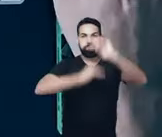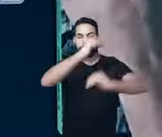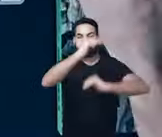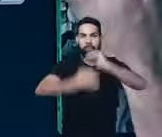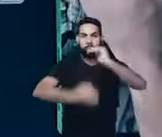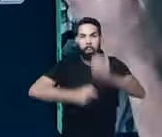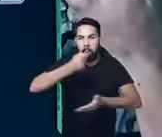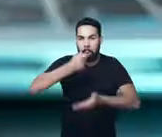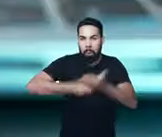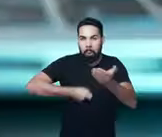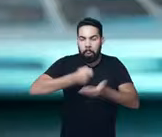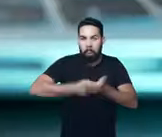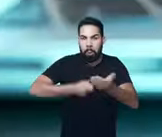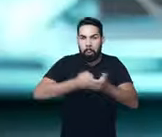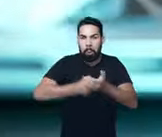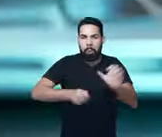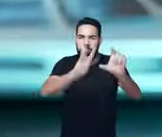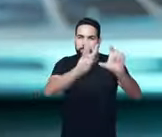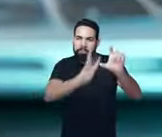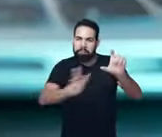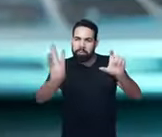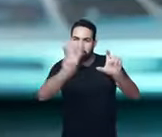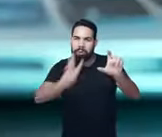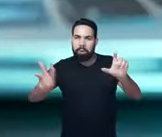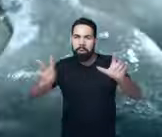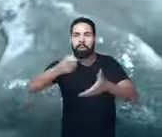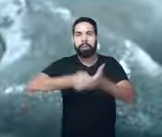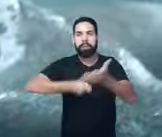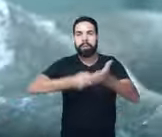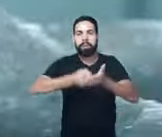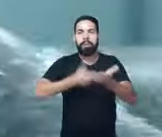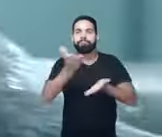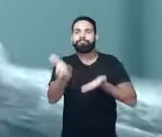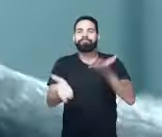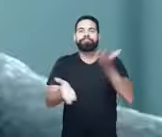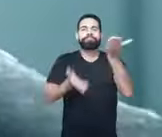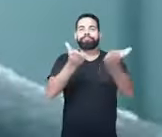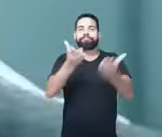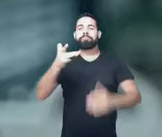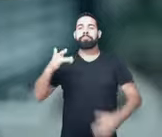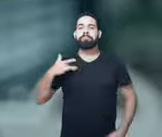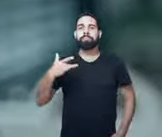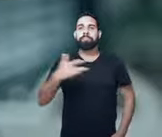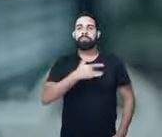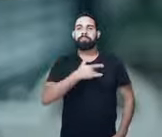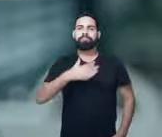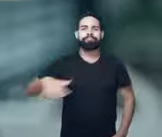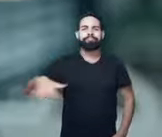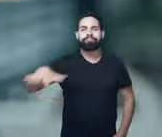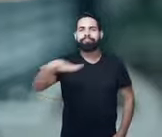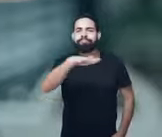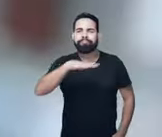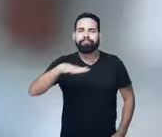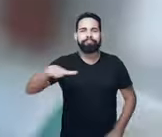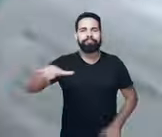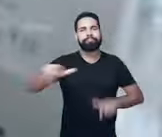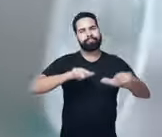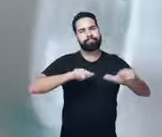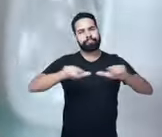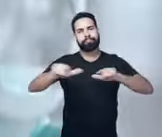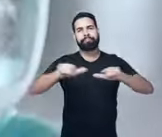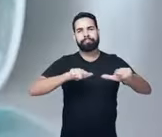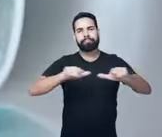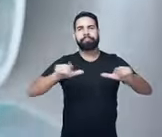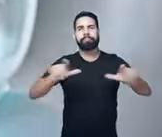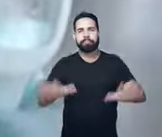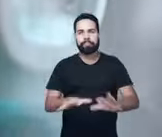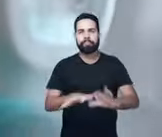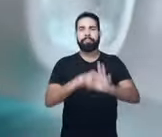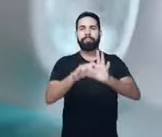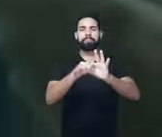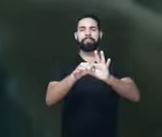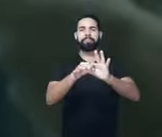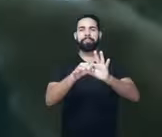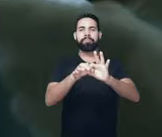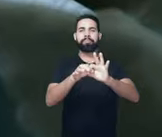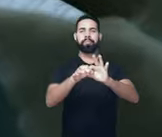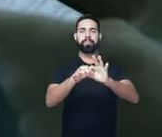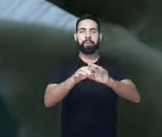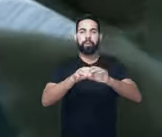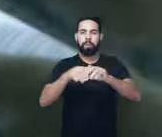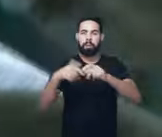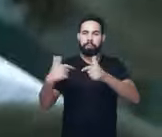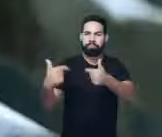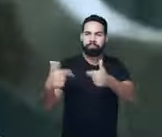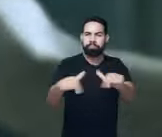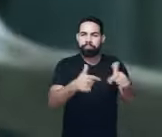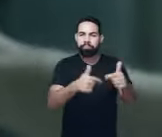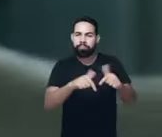nossos links. Investimos para garantir a saúde de quem trabalha com a gente. E a sua também. Trabalhamos